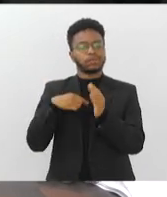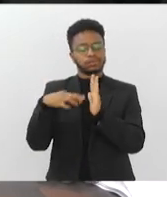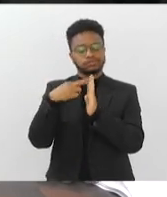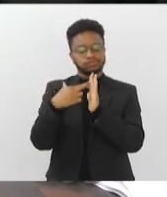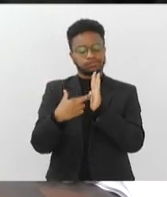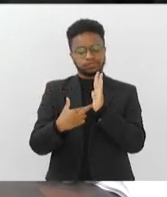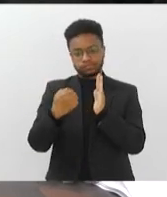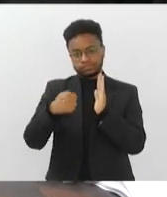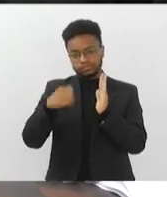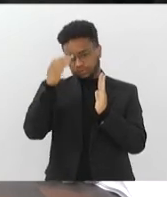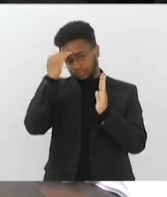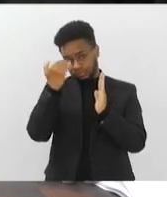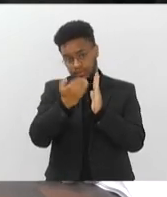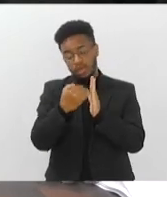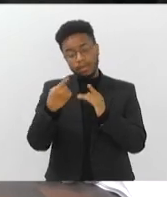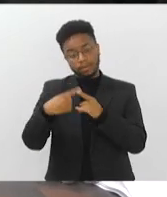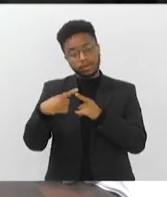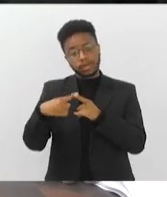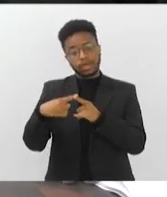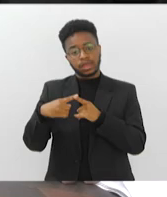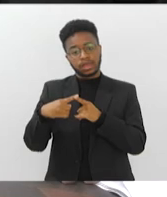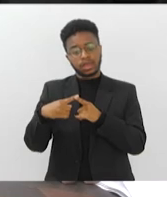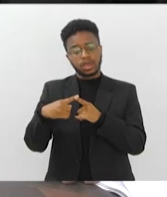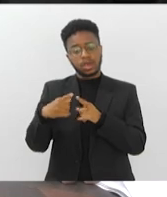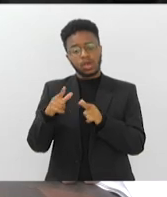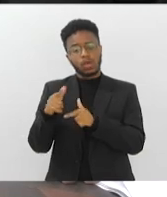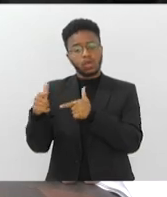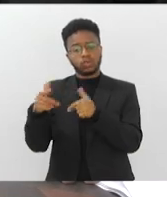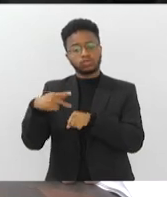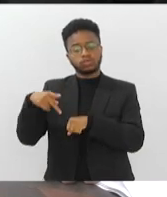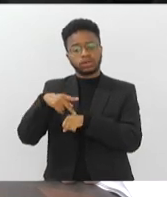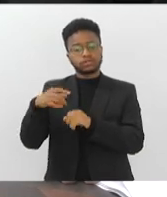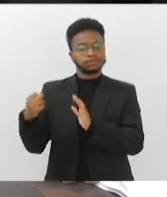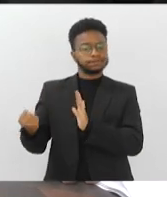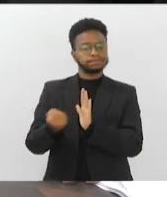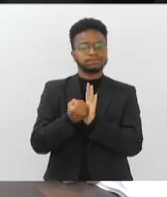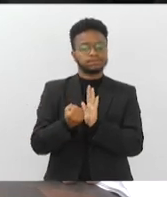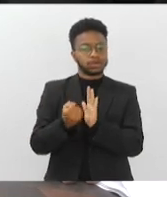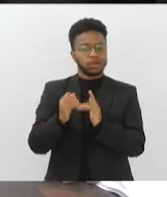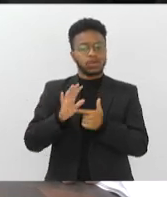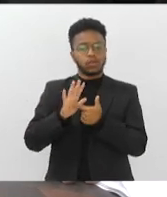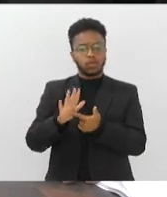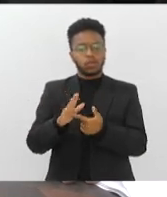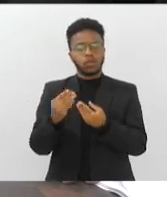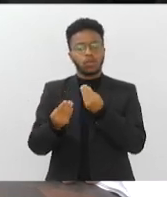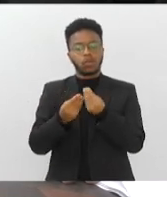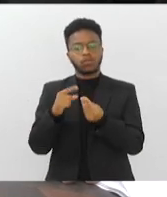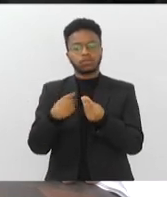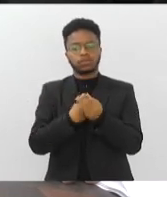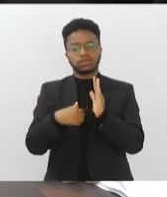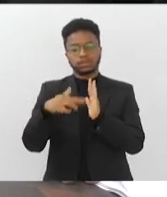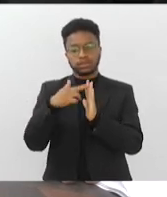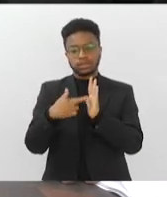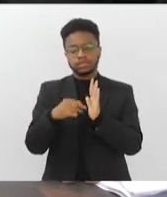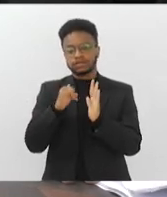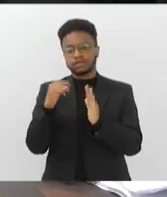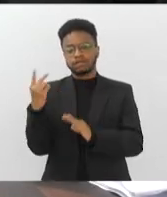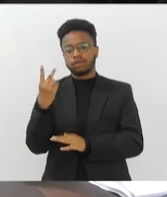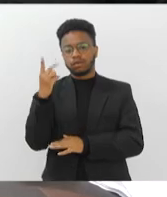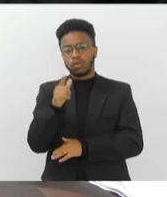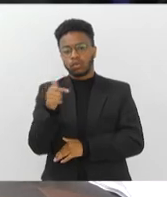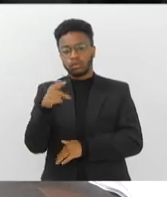por certificadoras internacionais, que é o que vai permitir o nosso critério, deputado Amorim, ser reconhecido lá